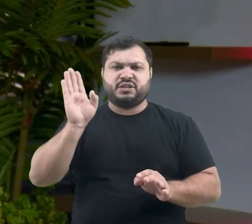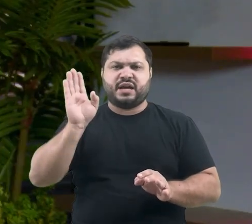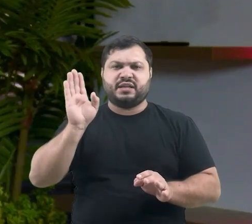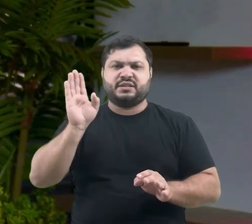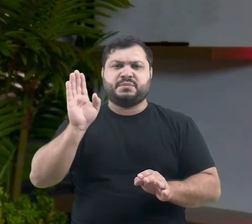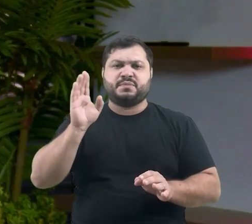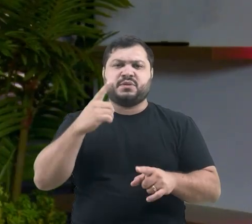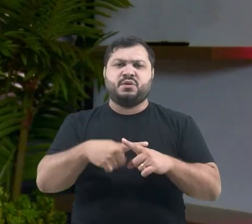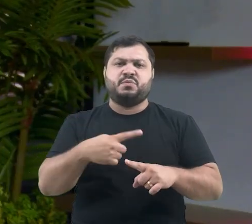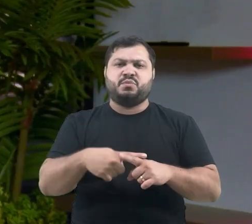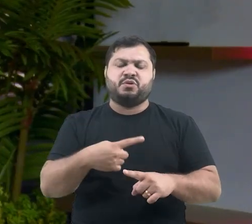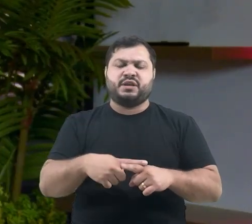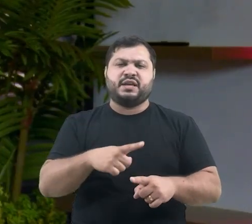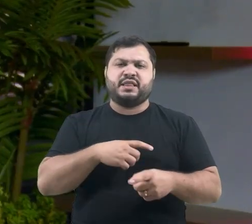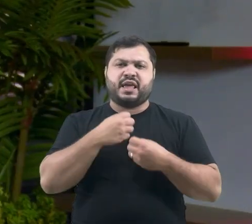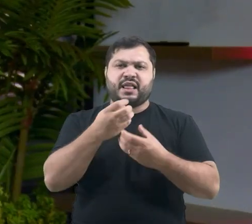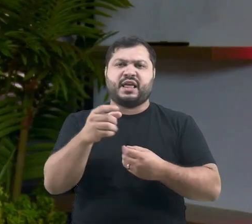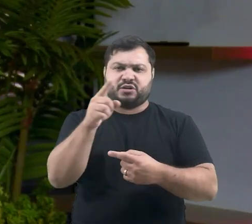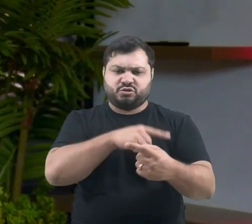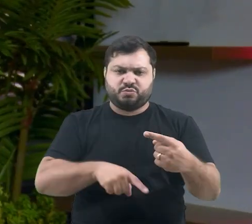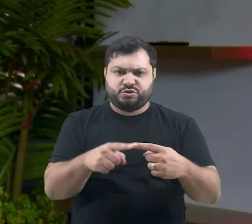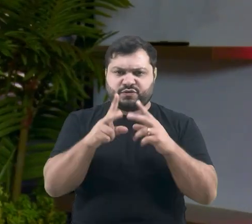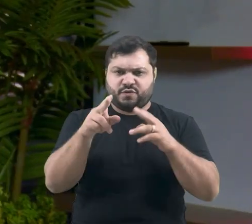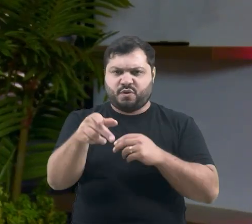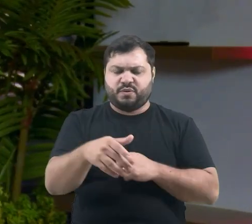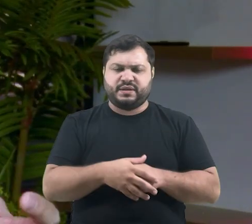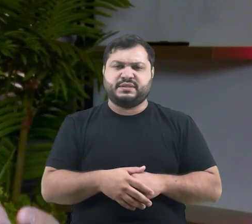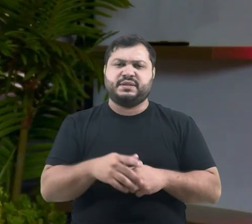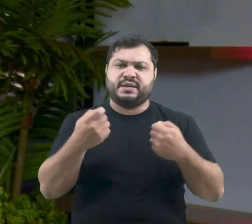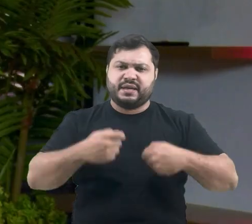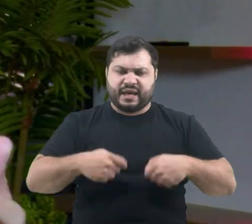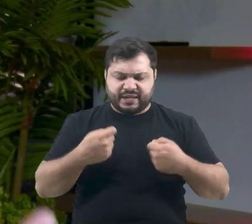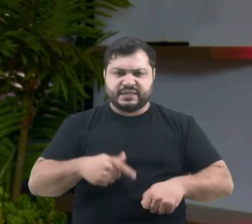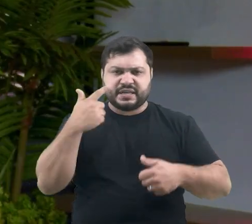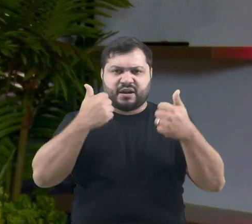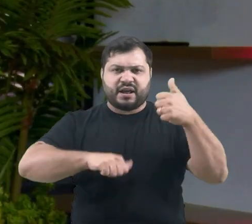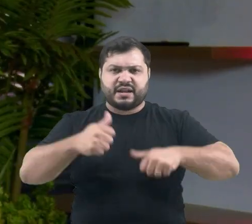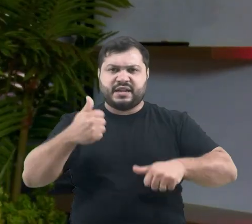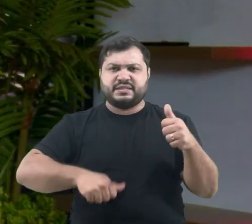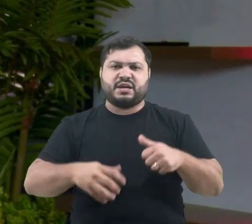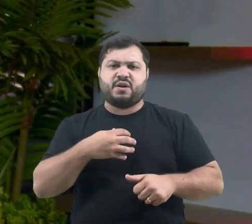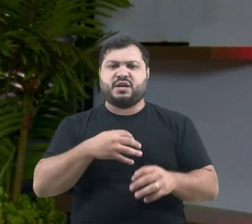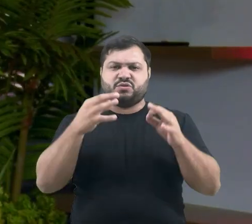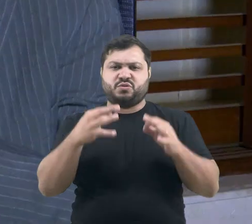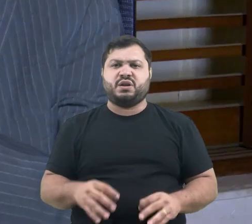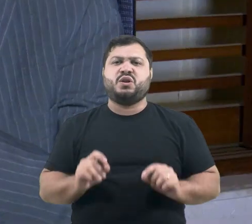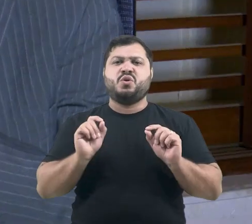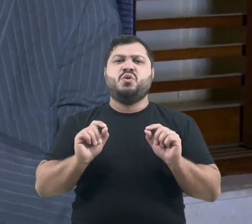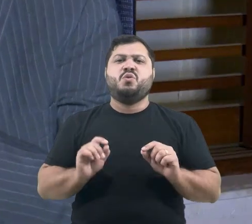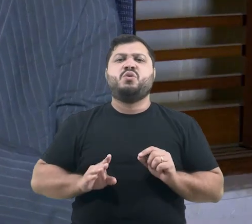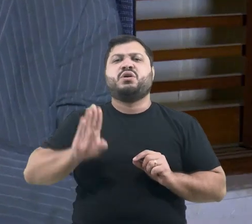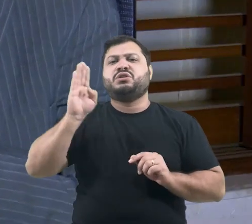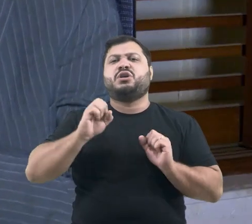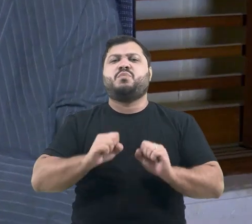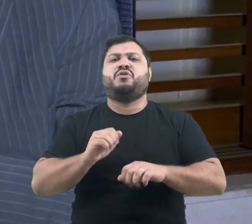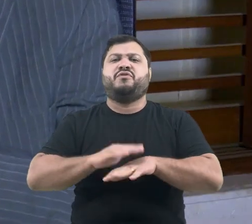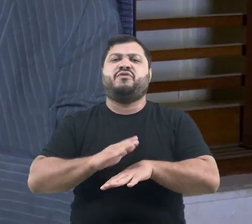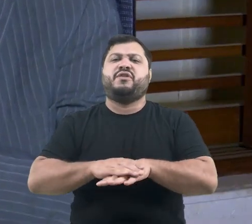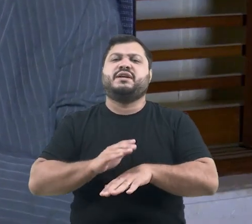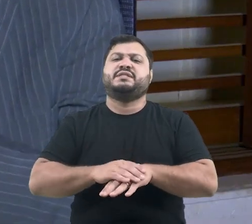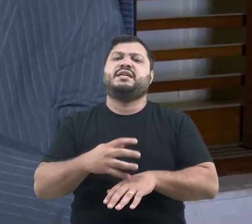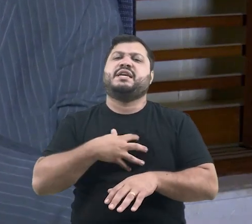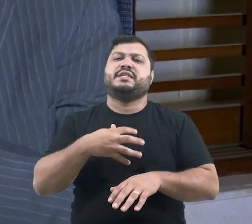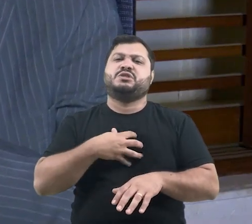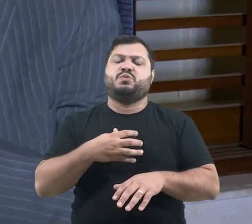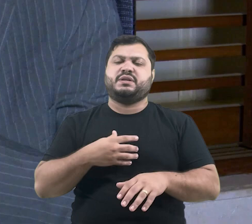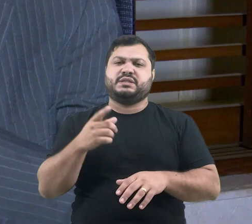candidata ou um candidato por dados tão objetivos como esse. É necessário analisar o caso concreto. E o que o candidato pode fazer